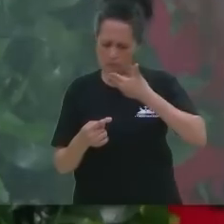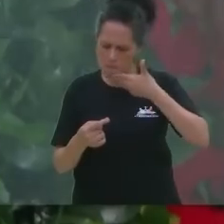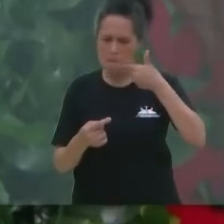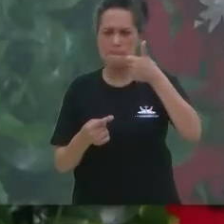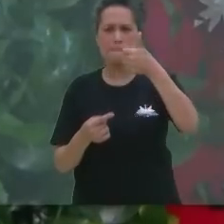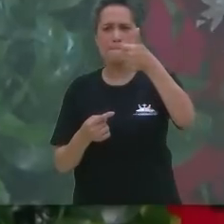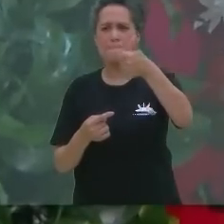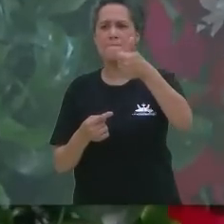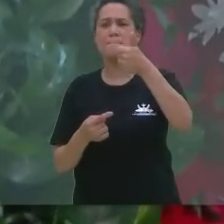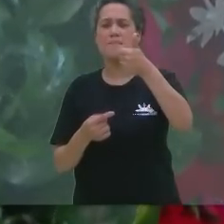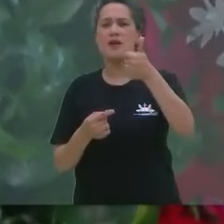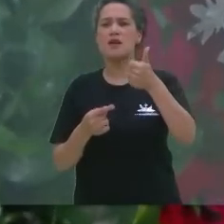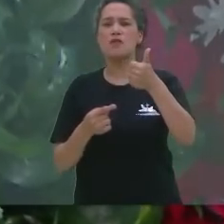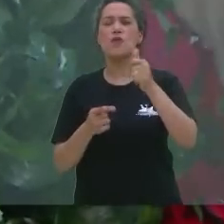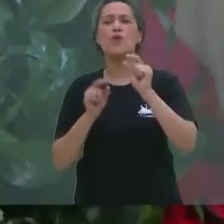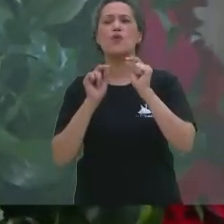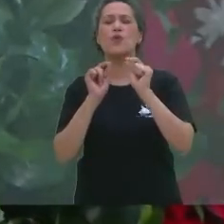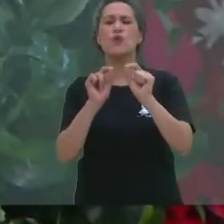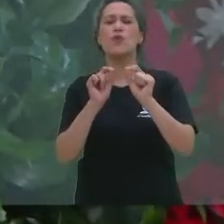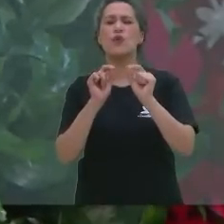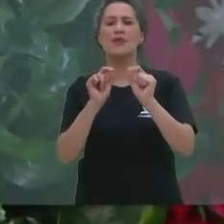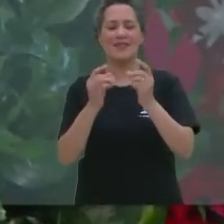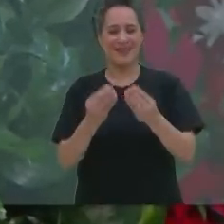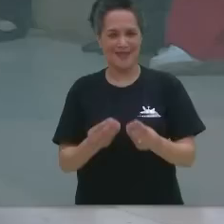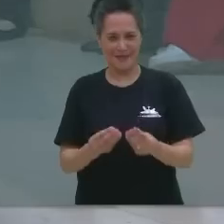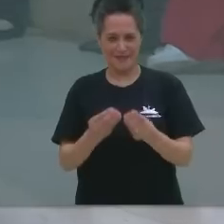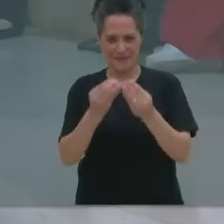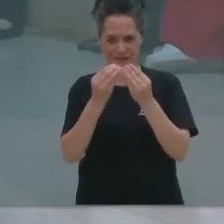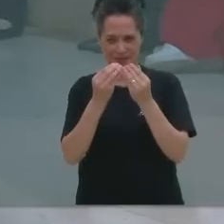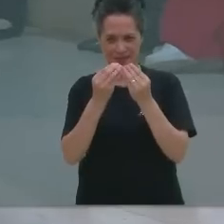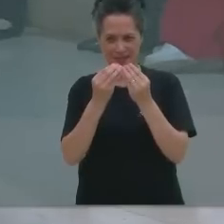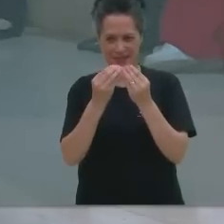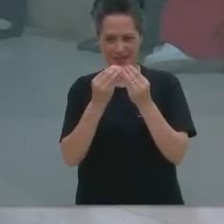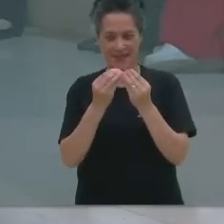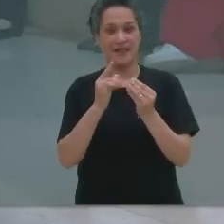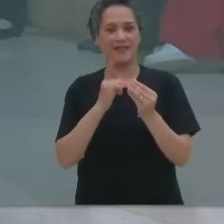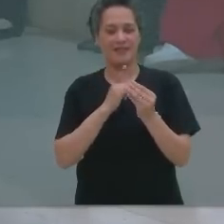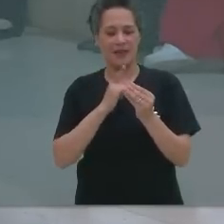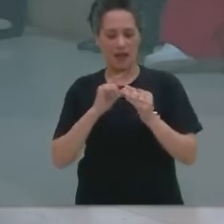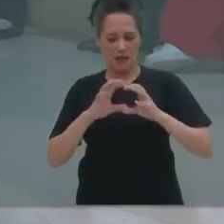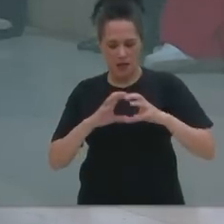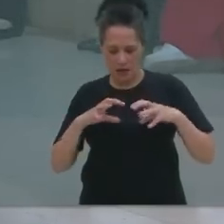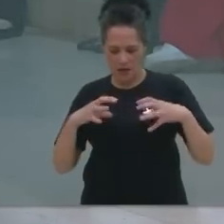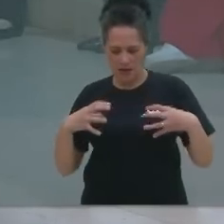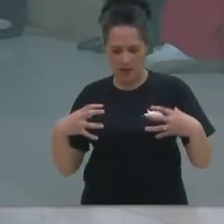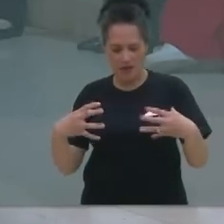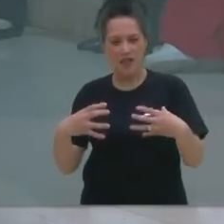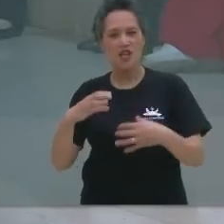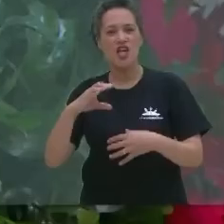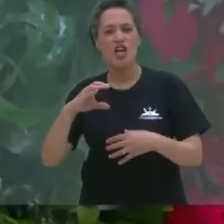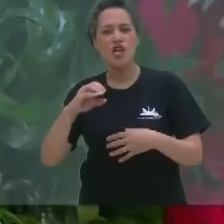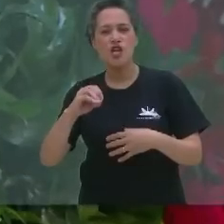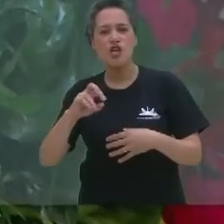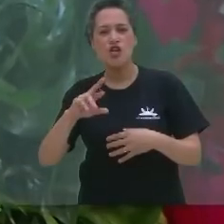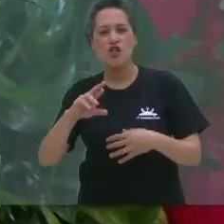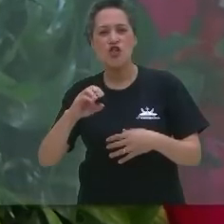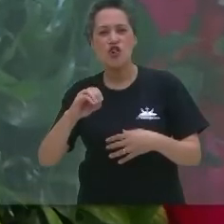celebração, com a chamada guirlanda, coroa do advento,